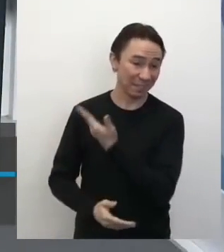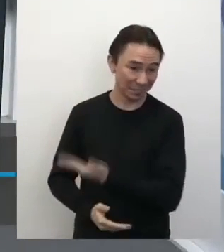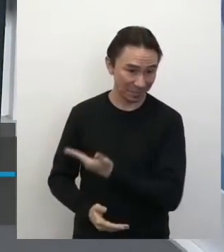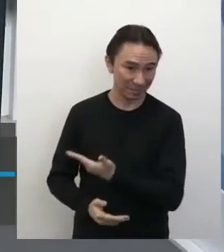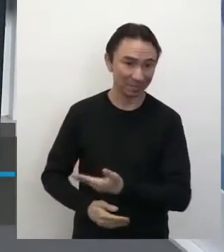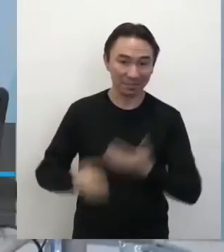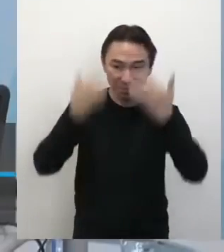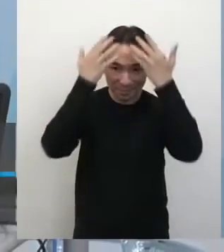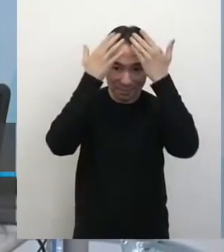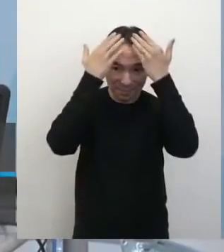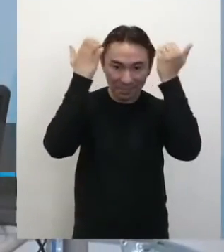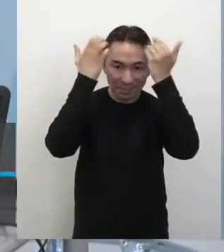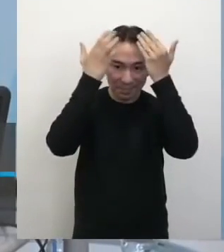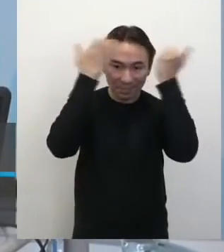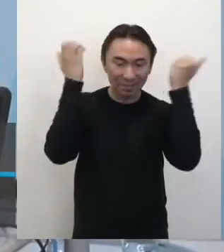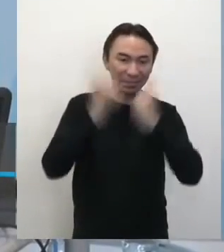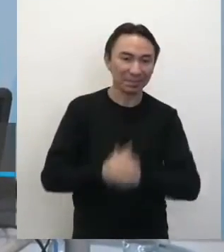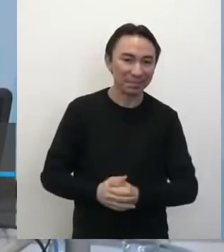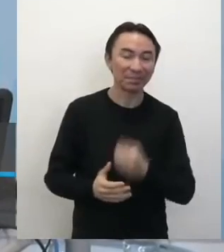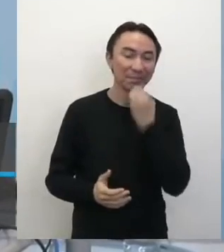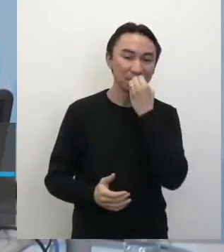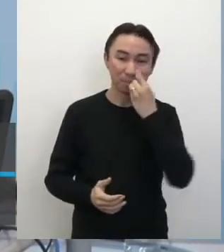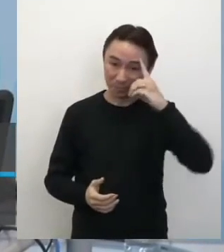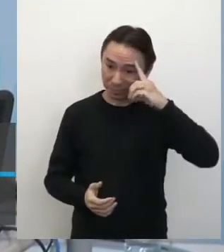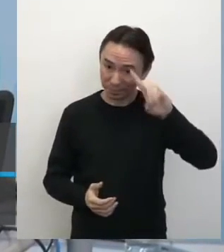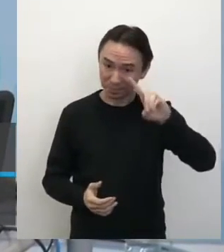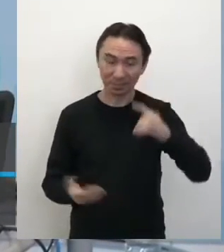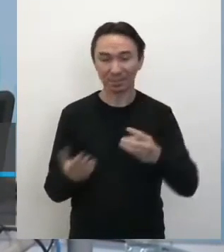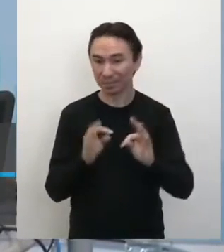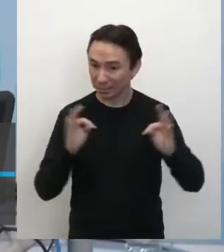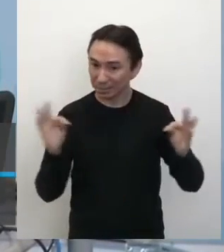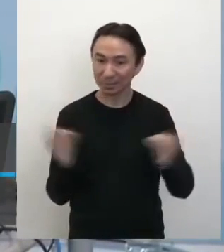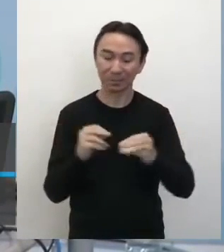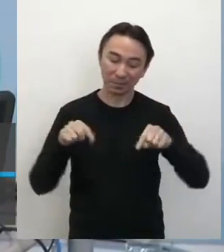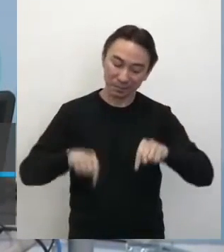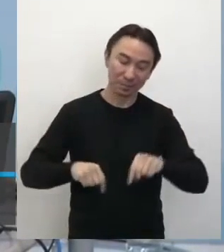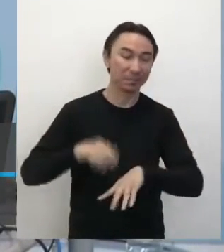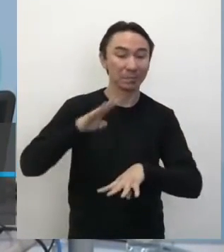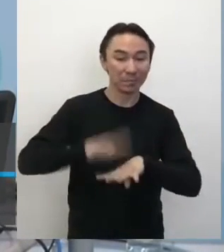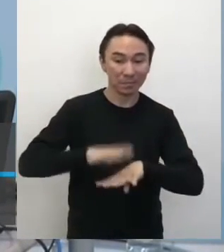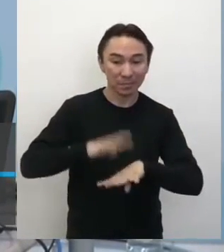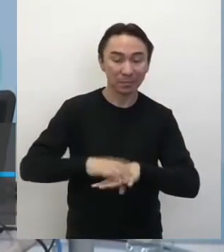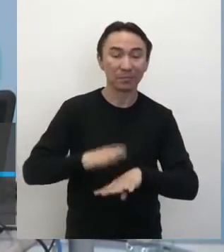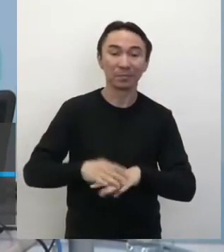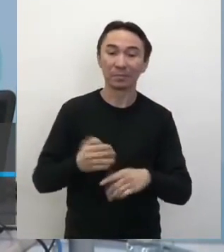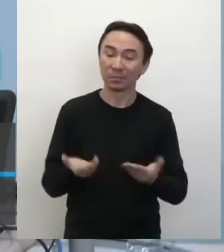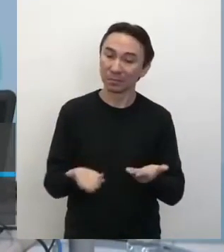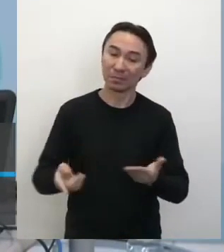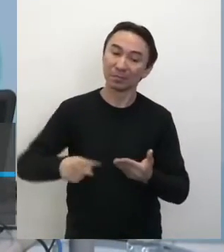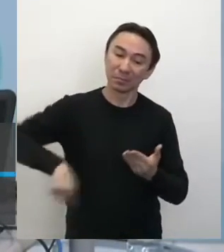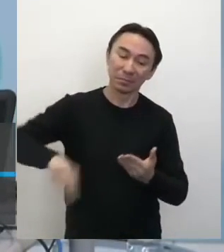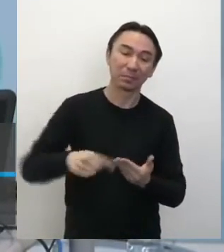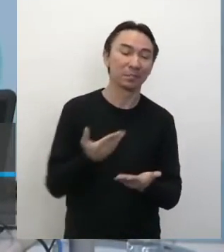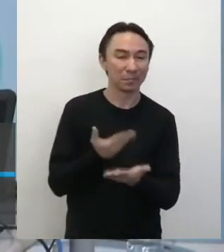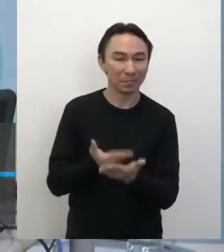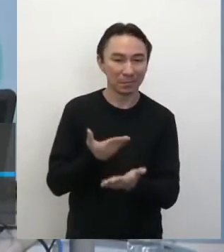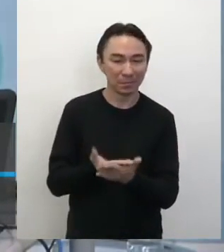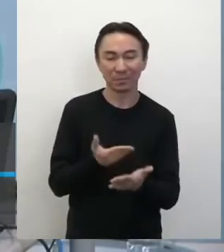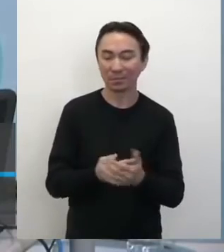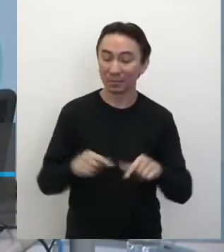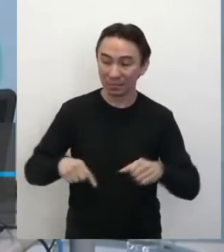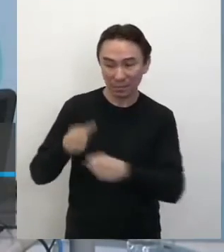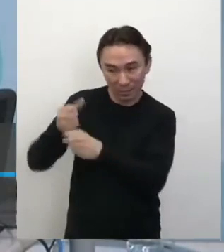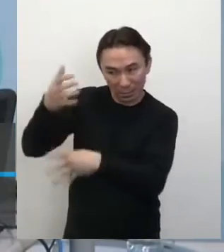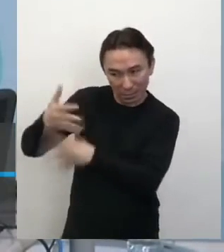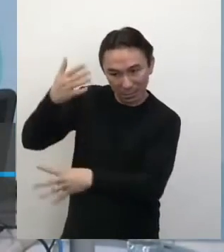dia, sejam todos bem-vindos para mais uma aula de matemática. Meu nome é Jonas, vou estar aqui acompanhando o chat, acompanhando o que os professores estão comentando